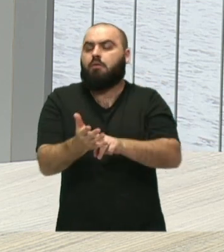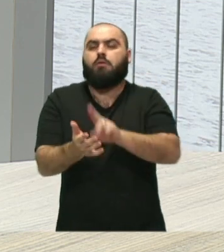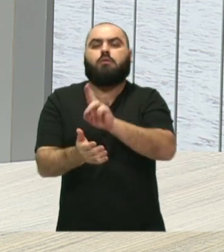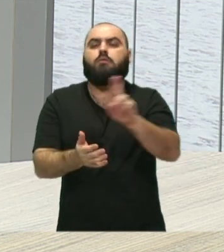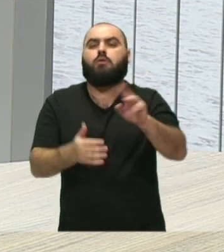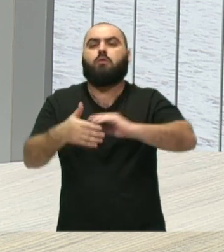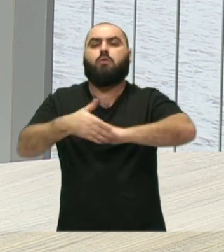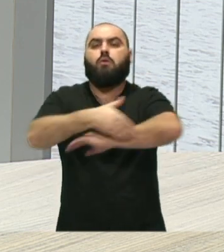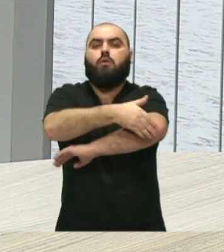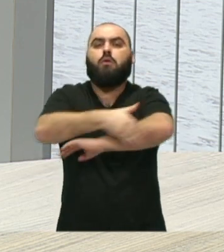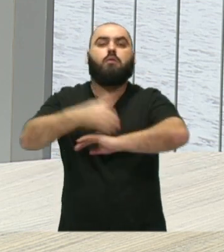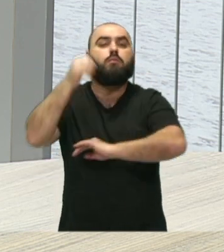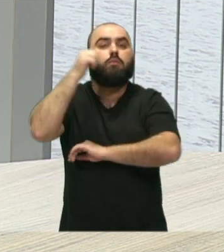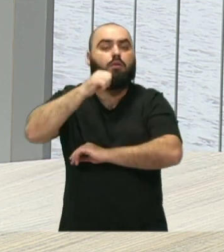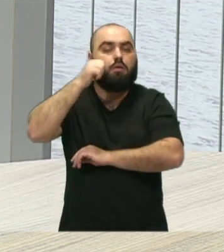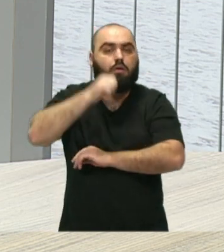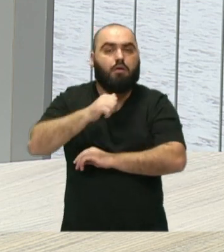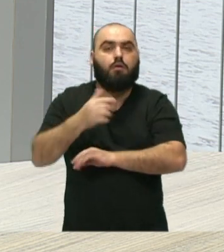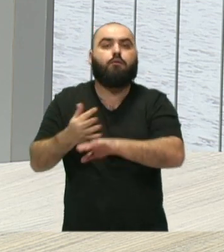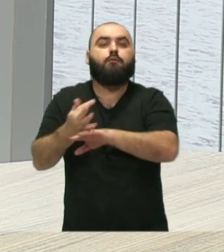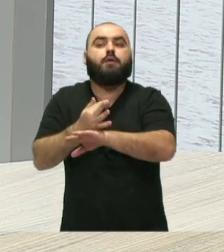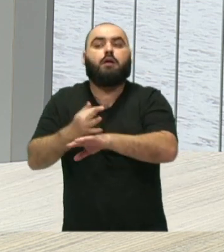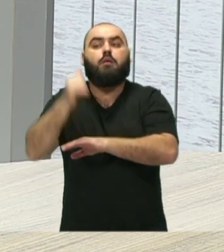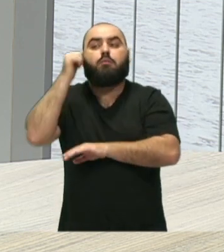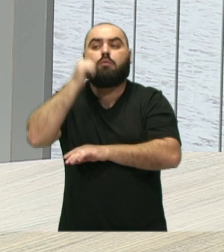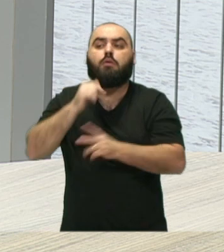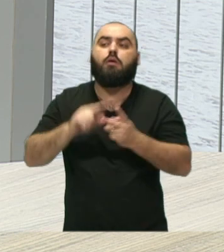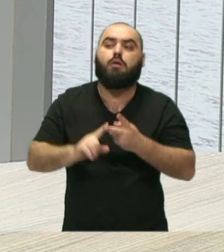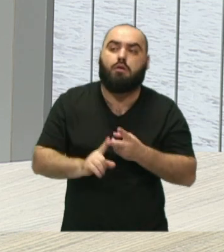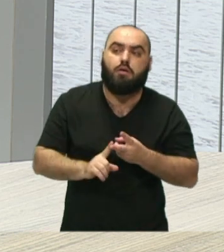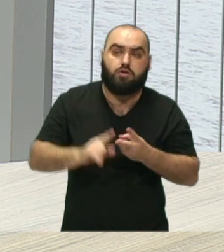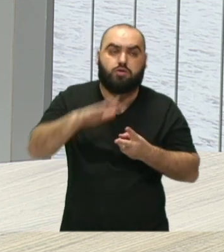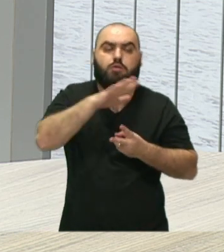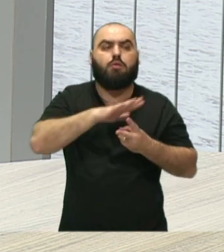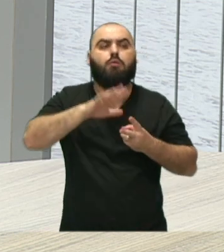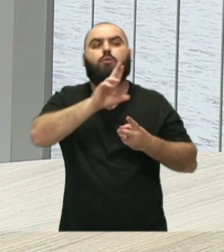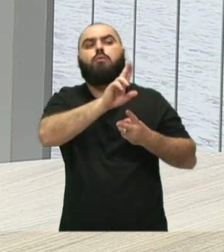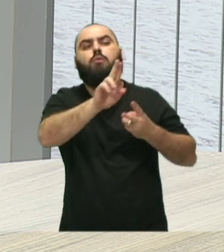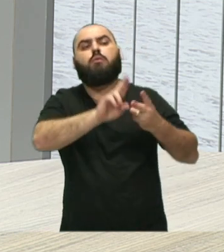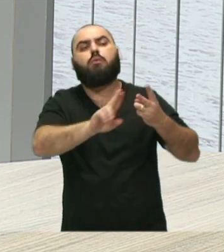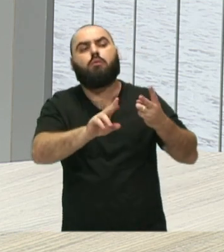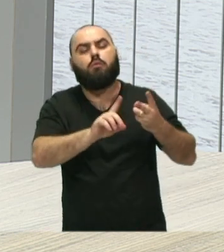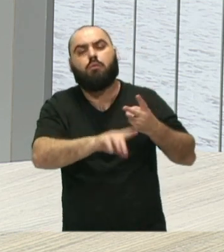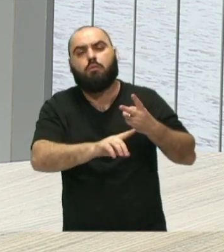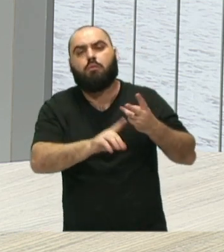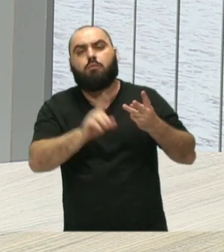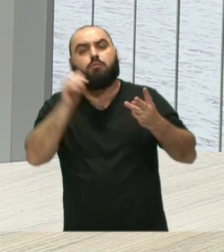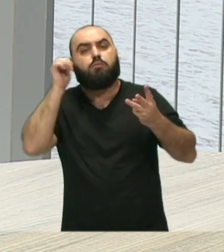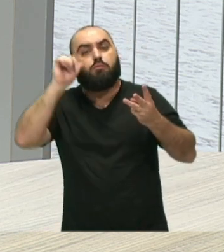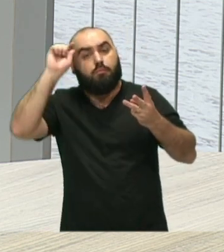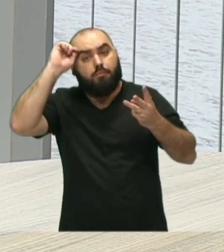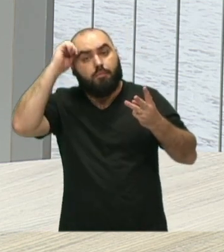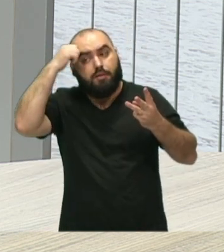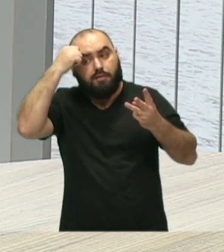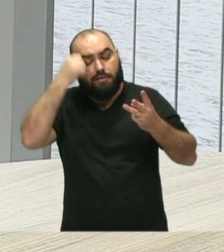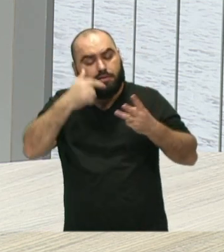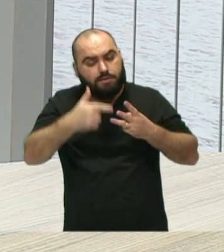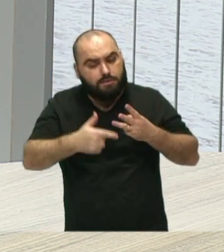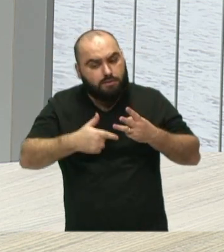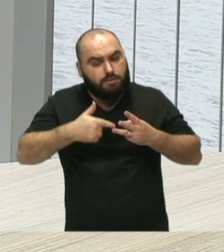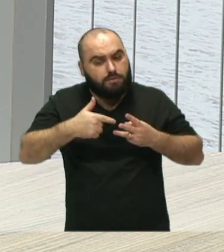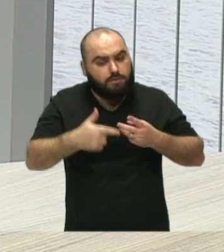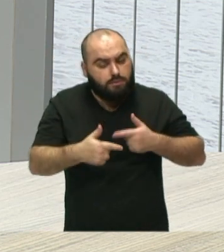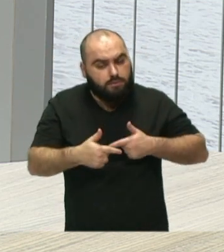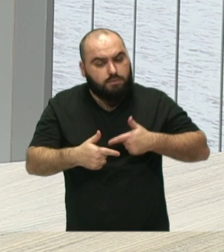nomes de rua são de mulheres, quantos feriados são de mulheres, em termos gerais, que dirá uma mulher preta que ainda está conquistando o seu direito de